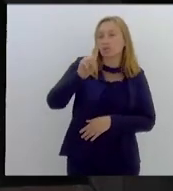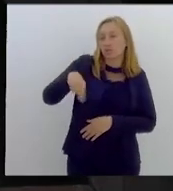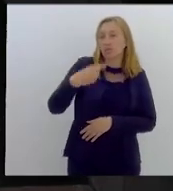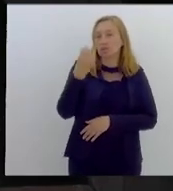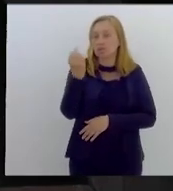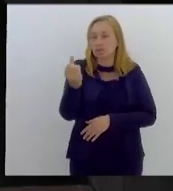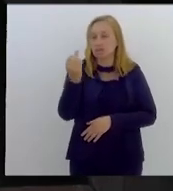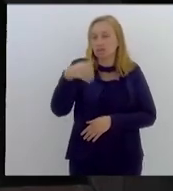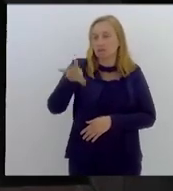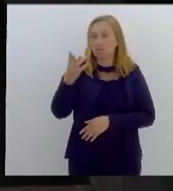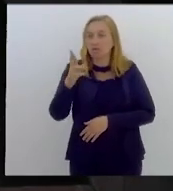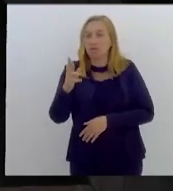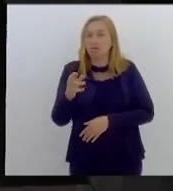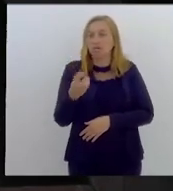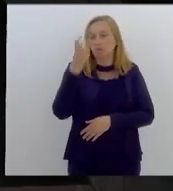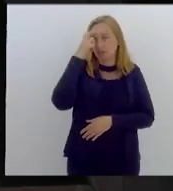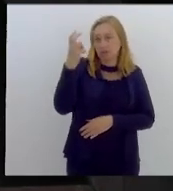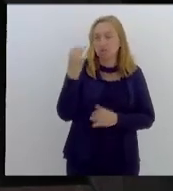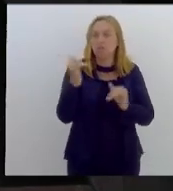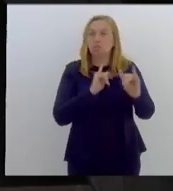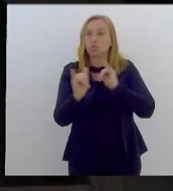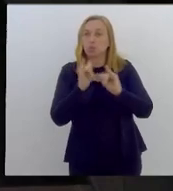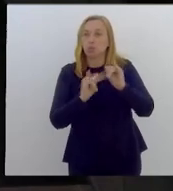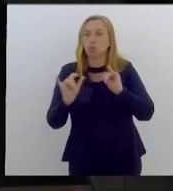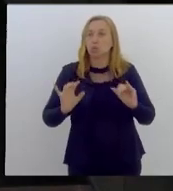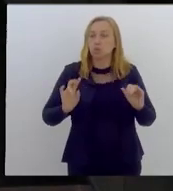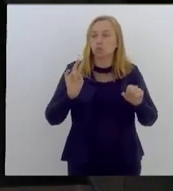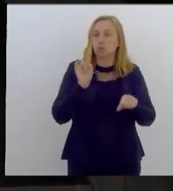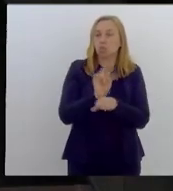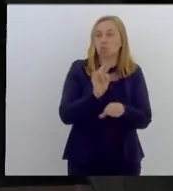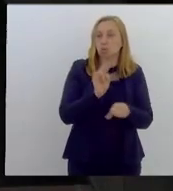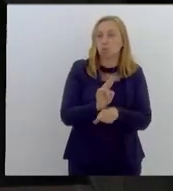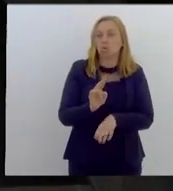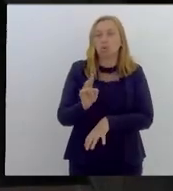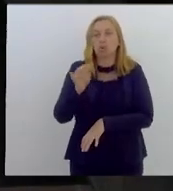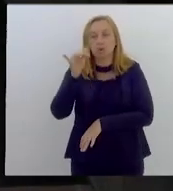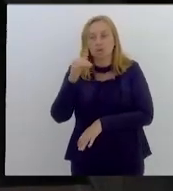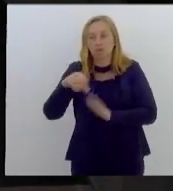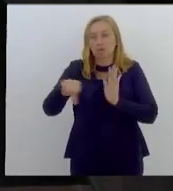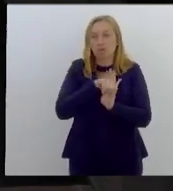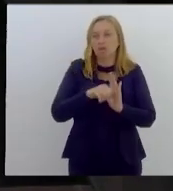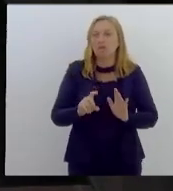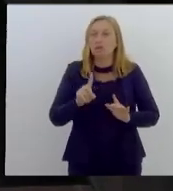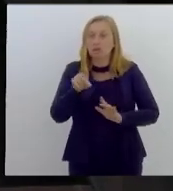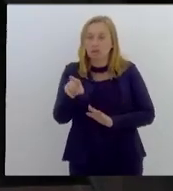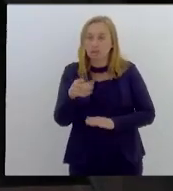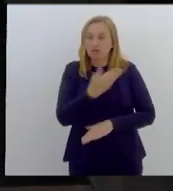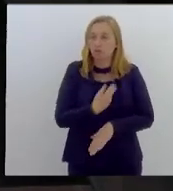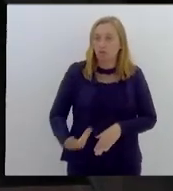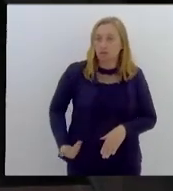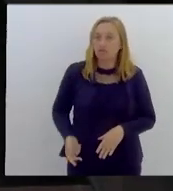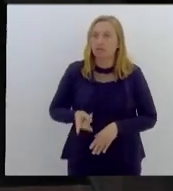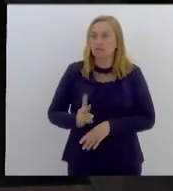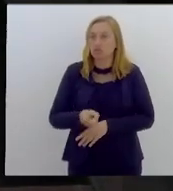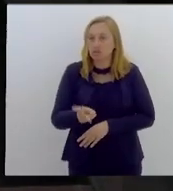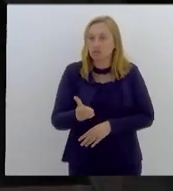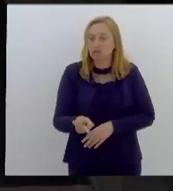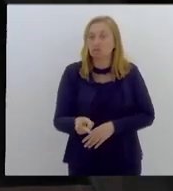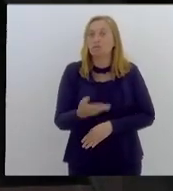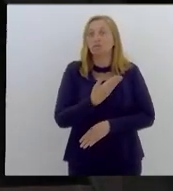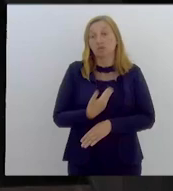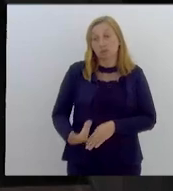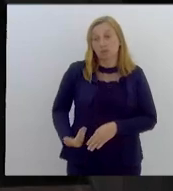milhões para inteligência, informação e prevenção de crimes. Ou seja, esse é o governador, vai continuar sendo o